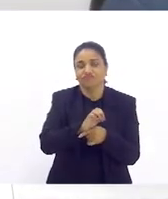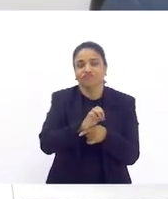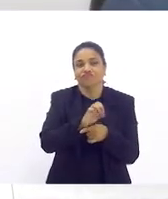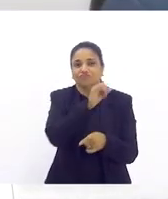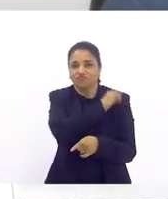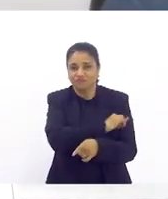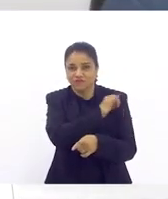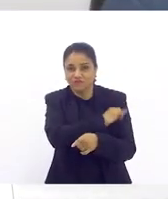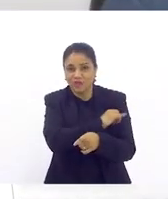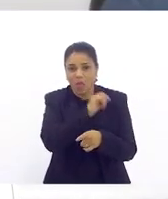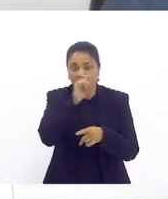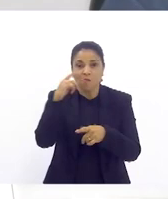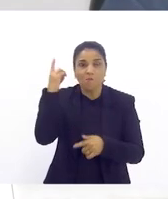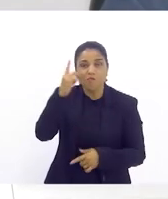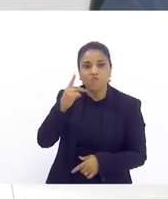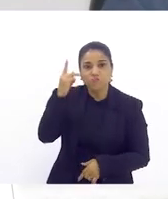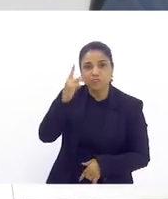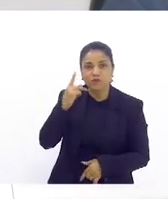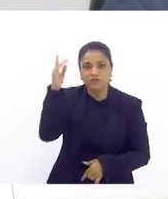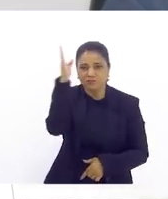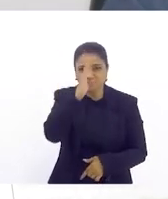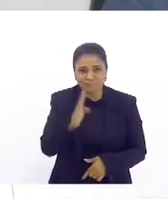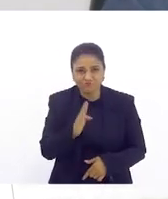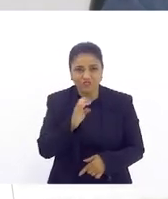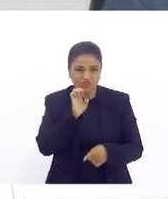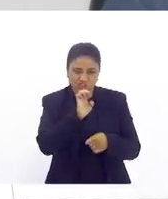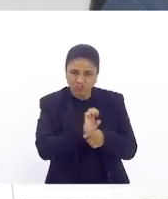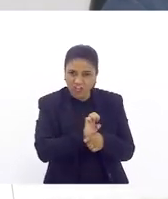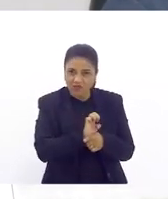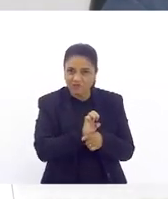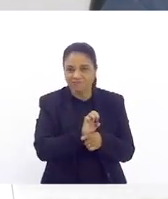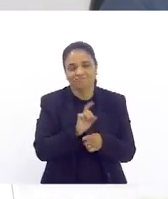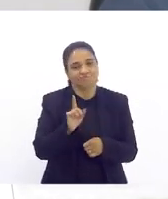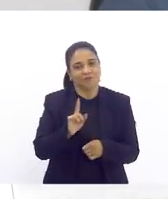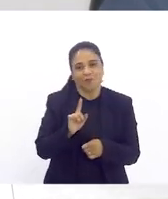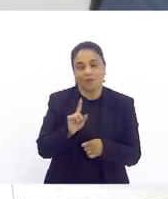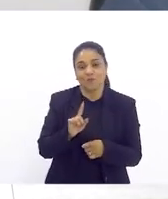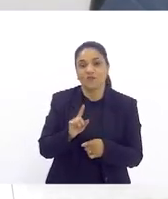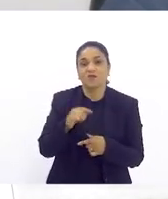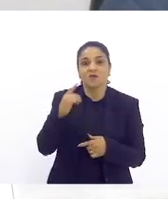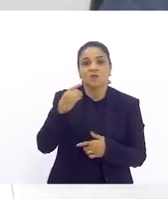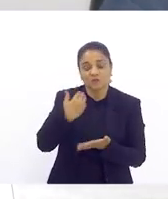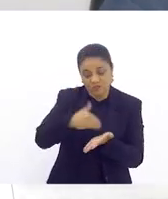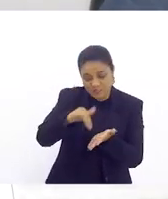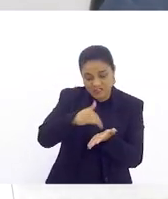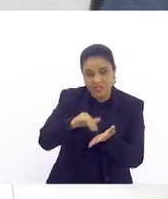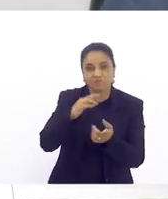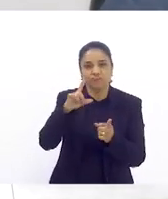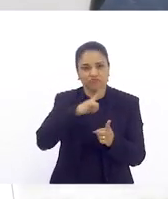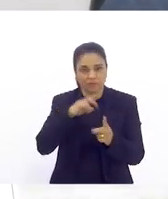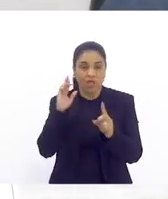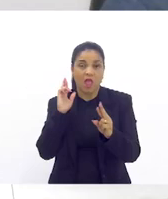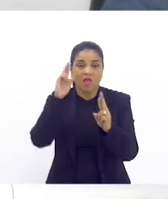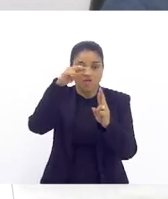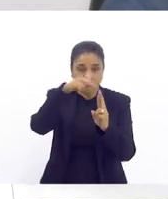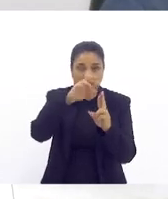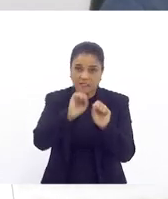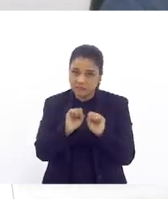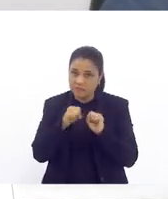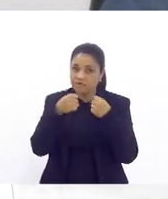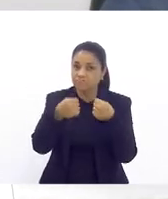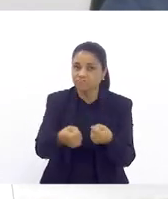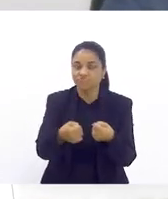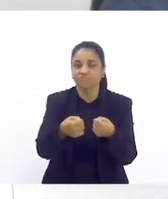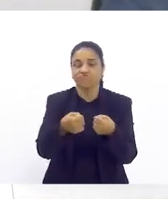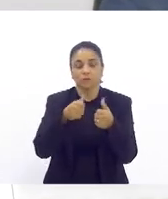educacional seja uma política de estado que o secretário possa ter referência possa defender e possa dizer o que eu estou